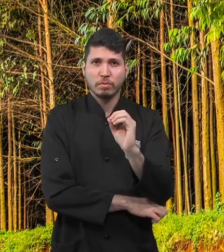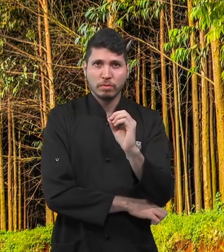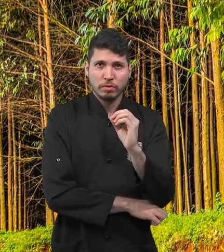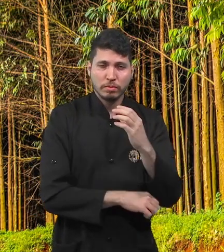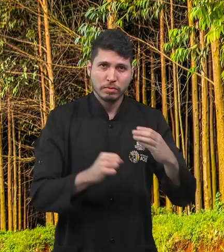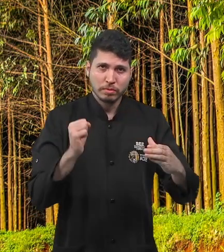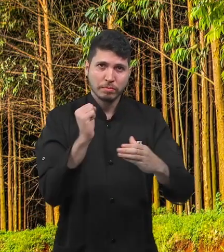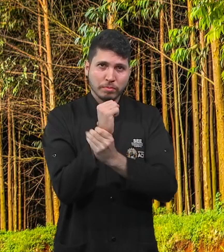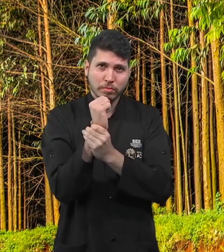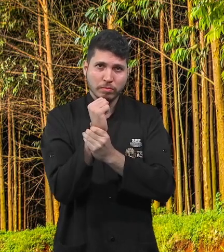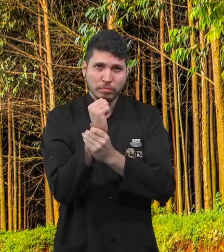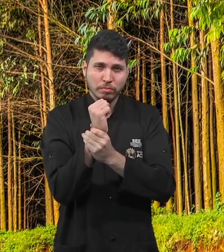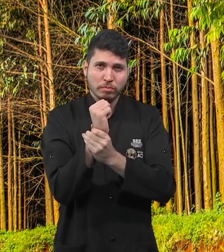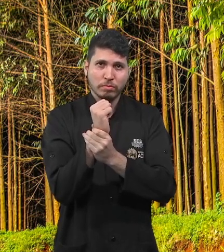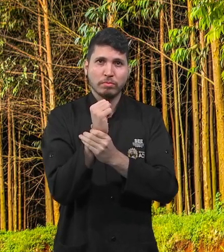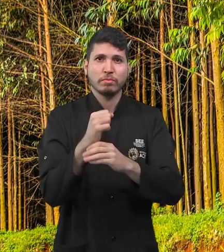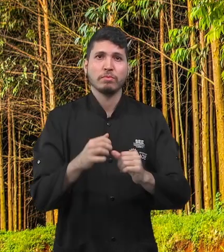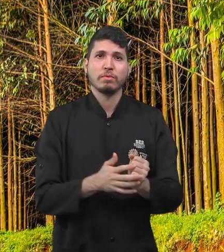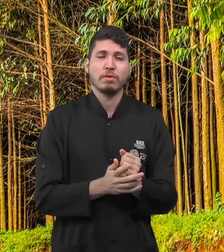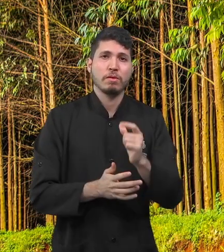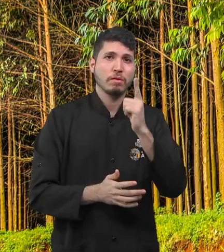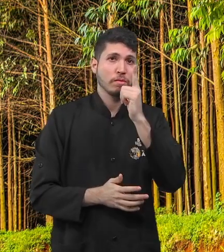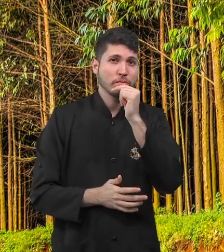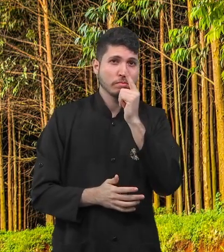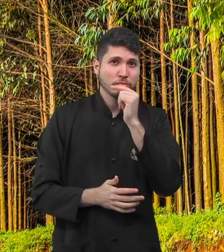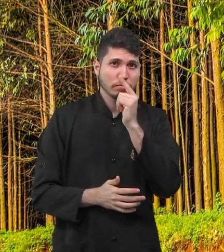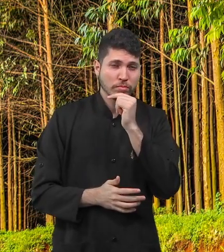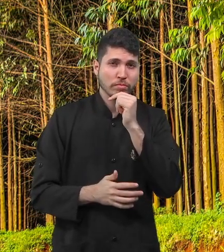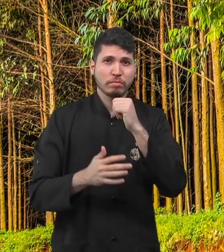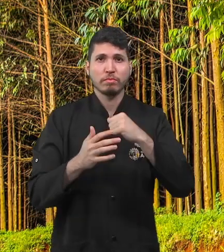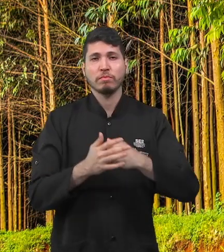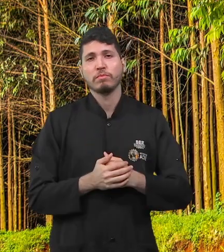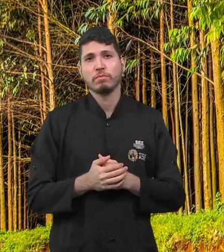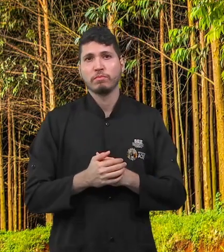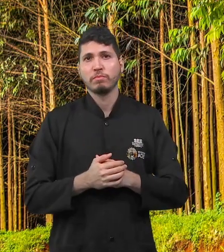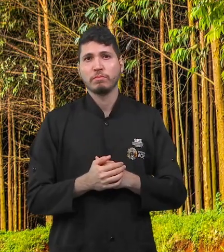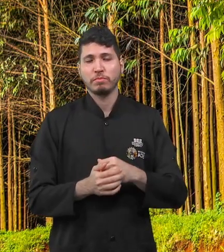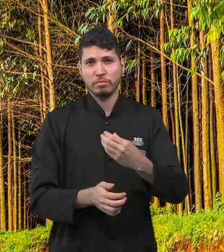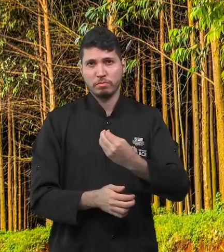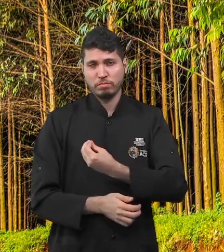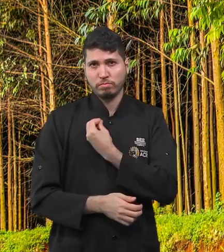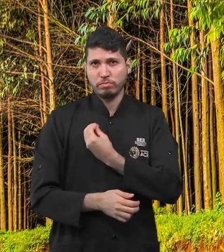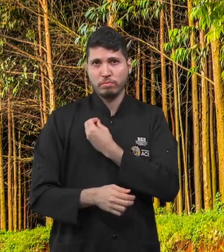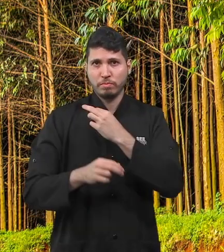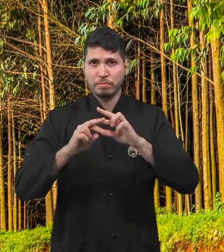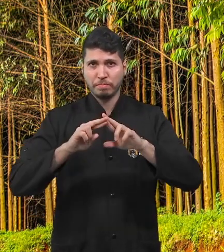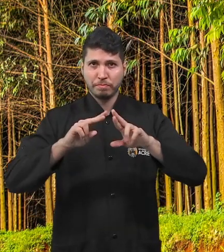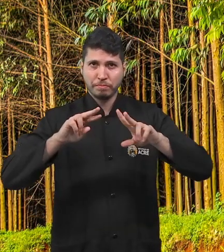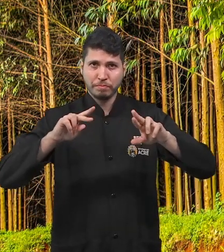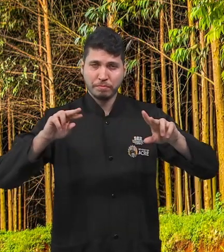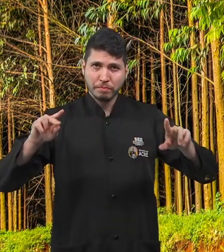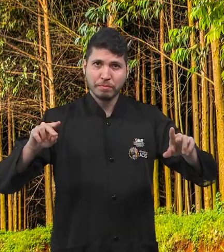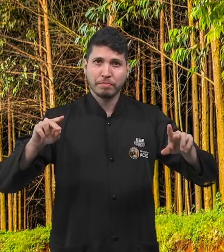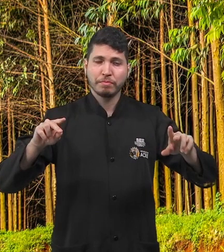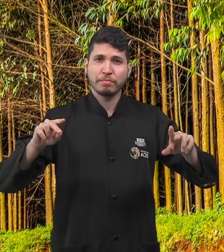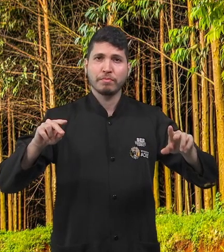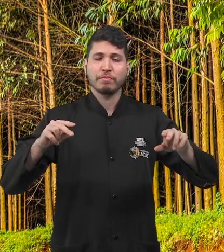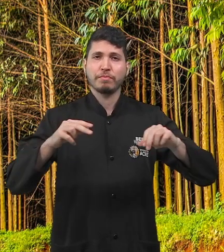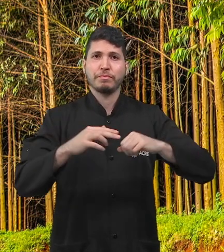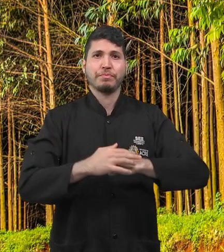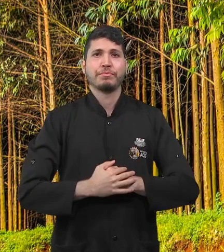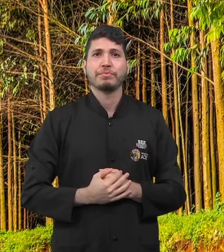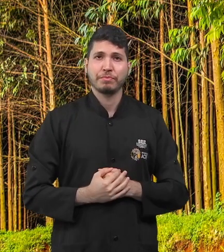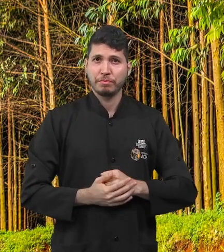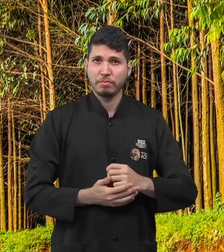recursos hídricos, a paisagem, a estabilidade geológica e a biodiversidade. Então, essa daqui